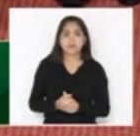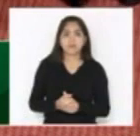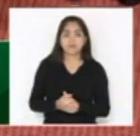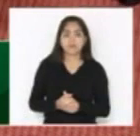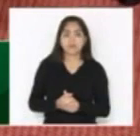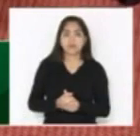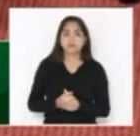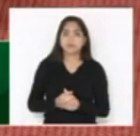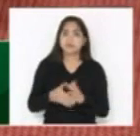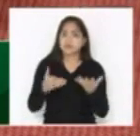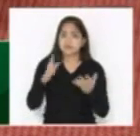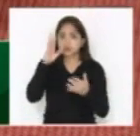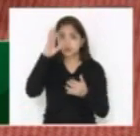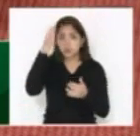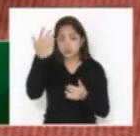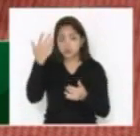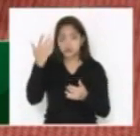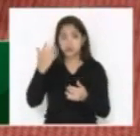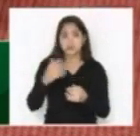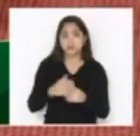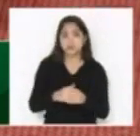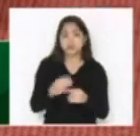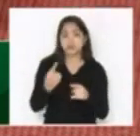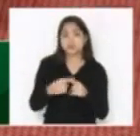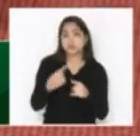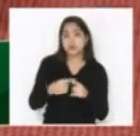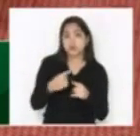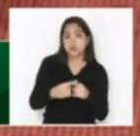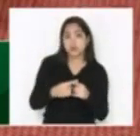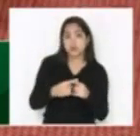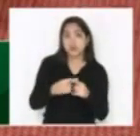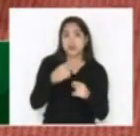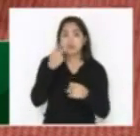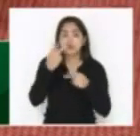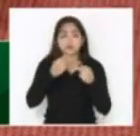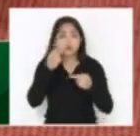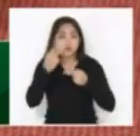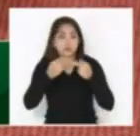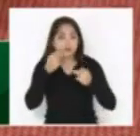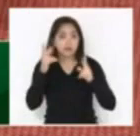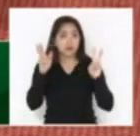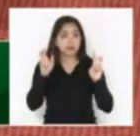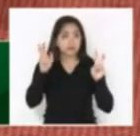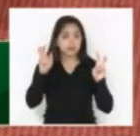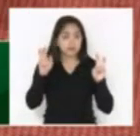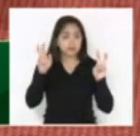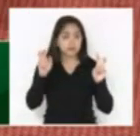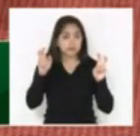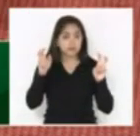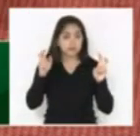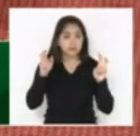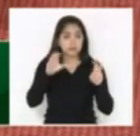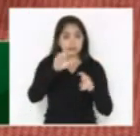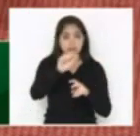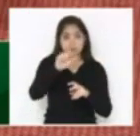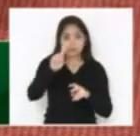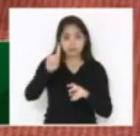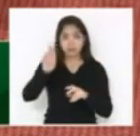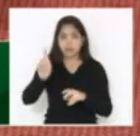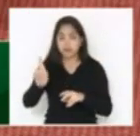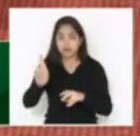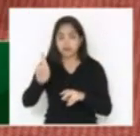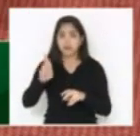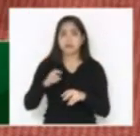essa resolutividade, deputado, até porque muito se fala, né, na questão das ADRs, né,